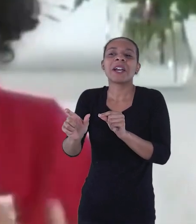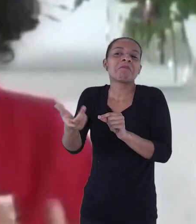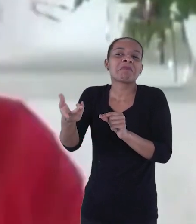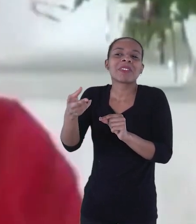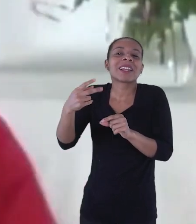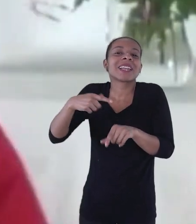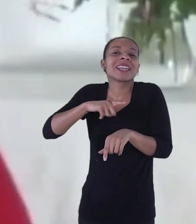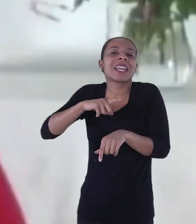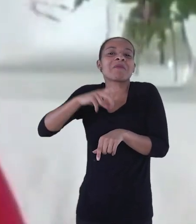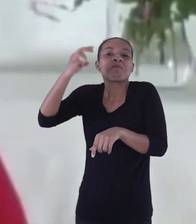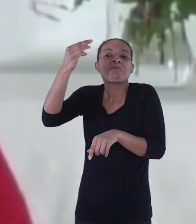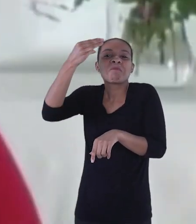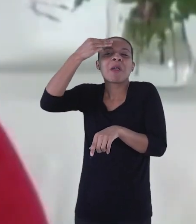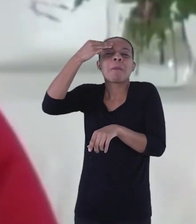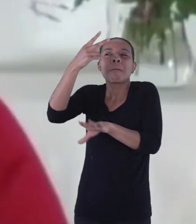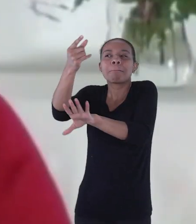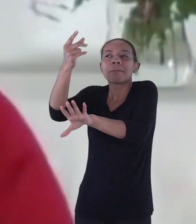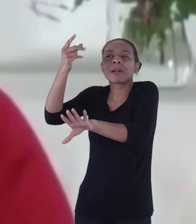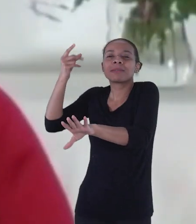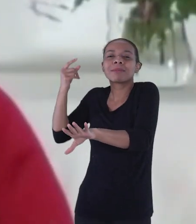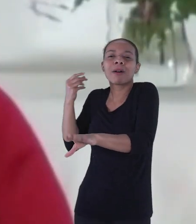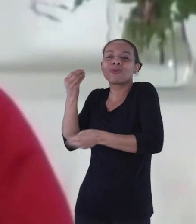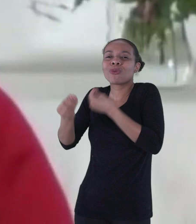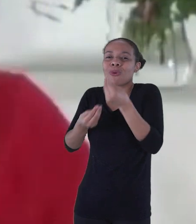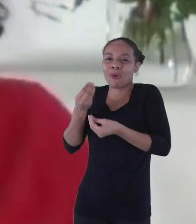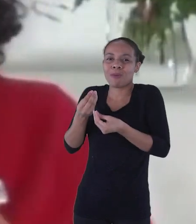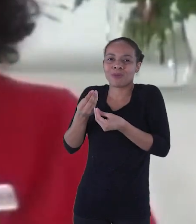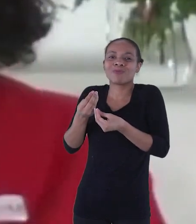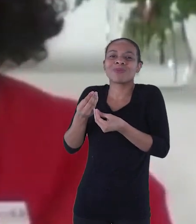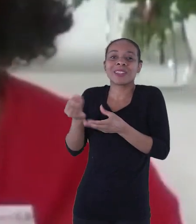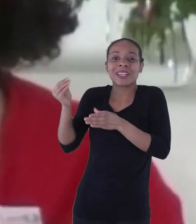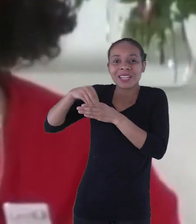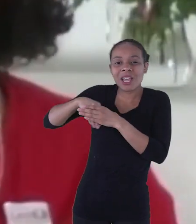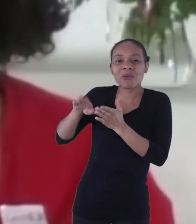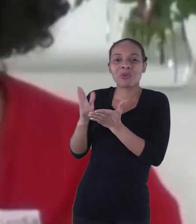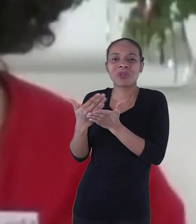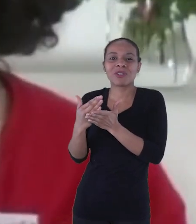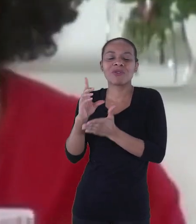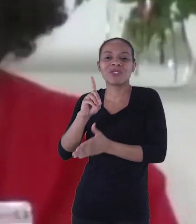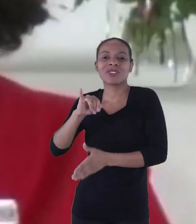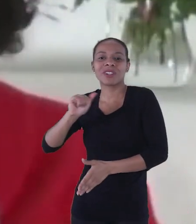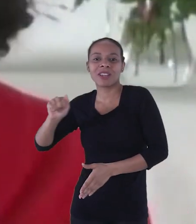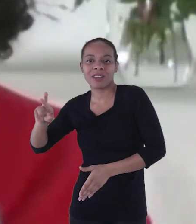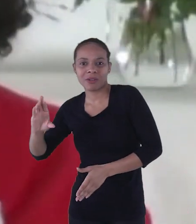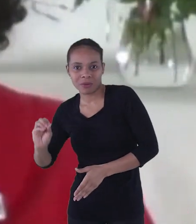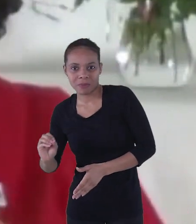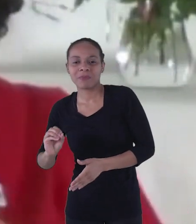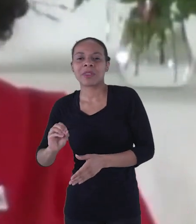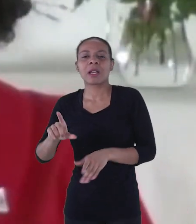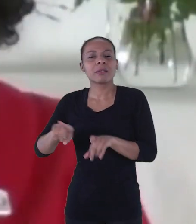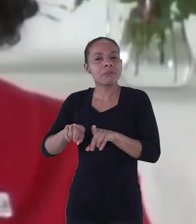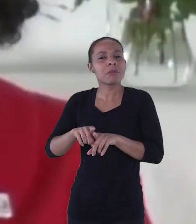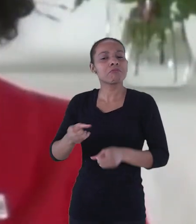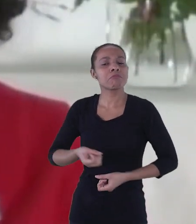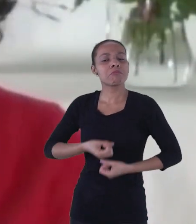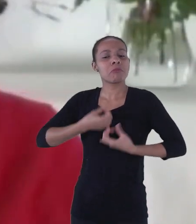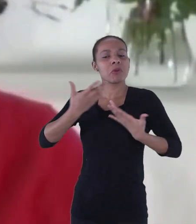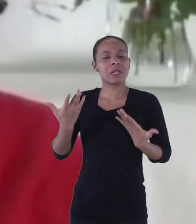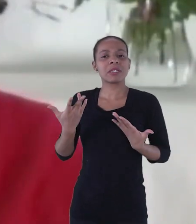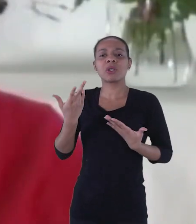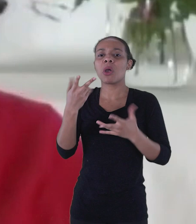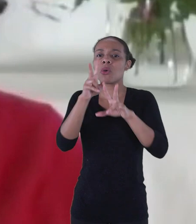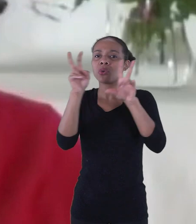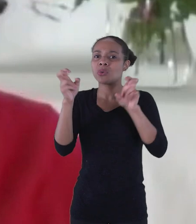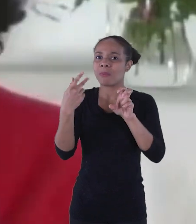rememora personagens que estão lá em Diário de Tita. Nas poesias dela, os dramas, por exemplo, a agricultura, que é algo com que